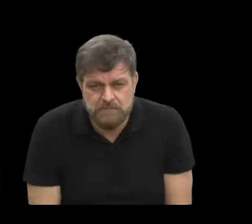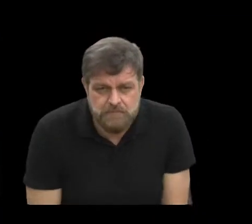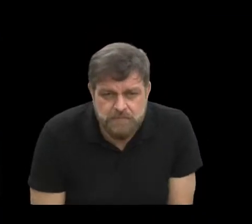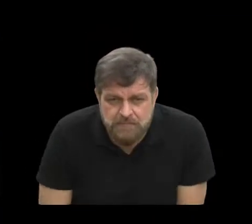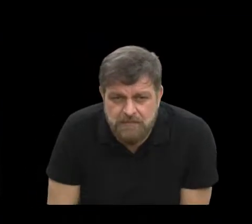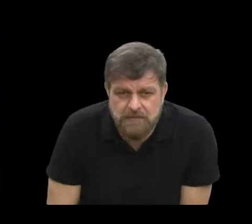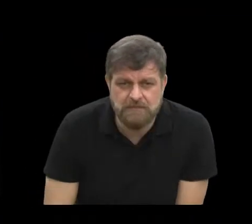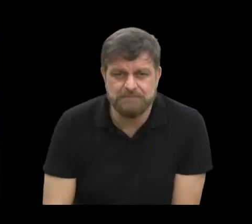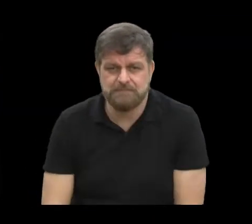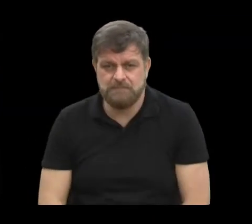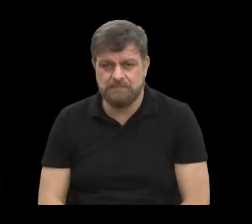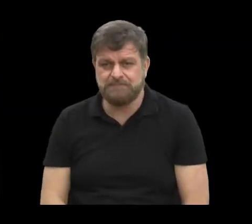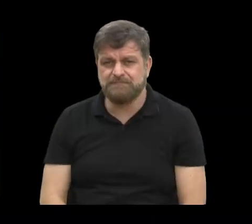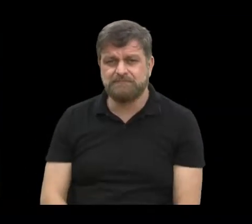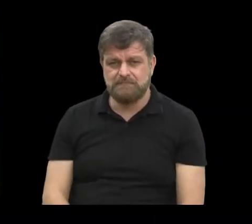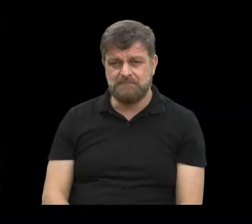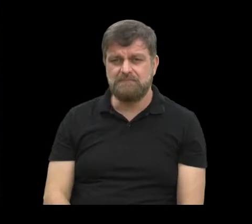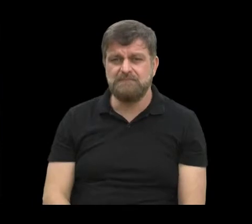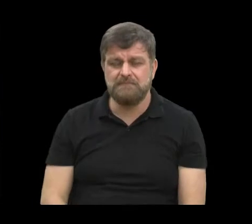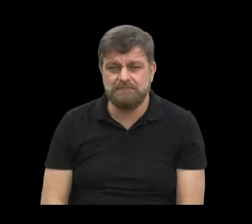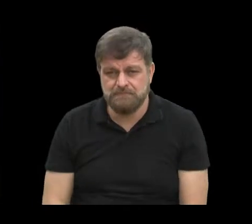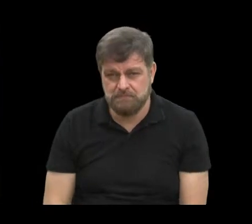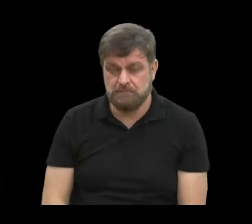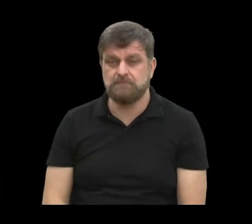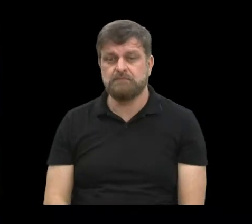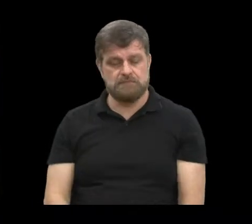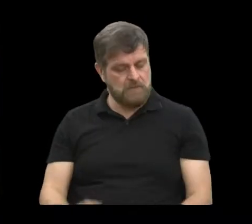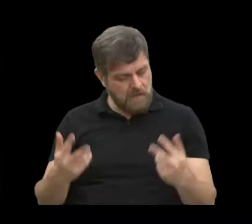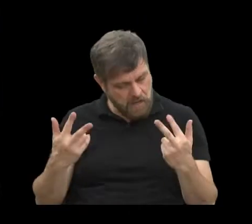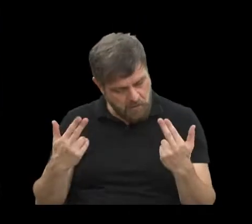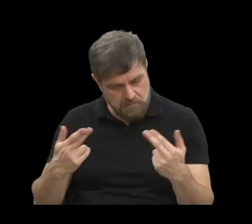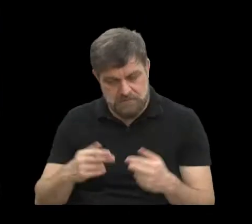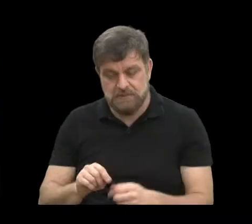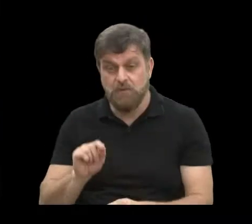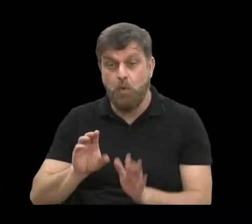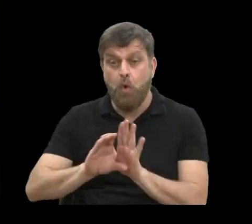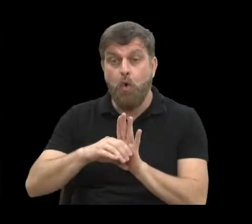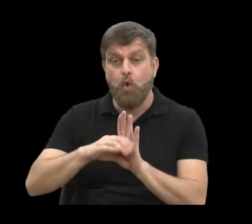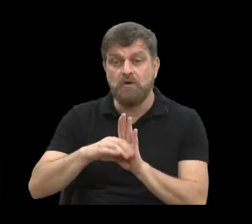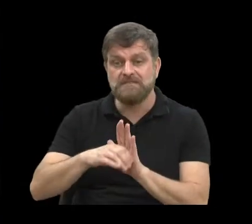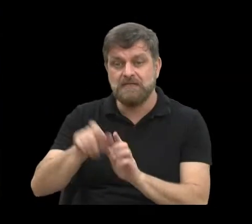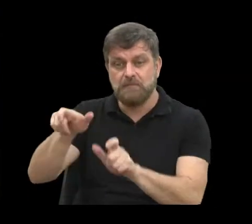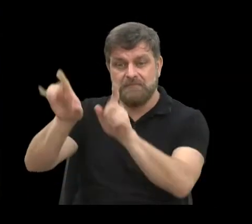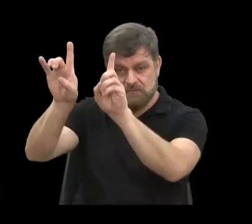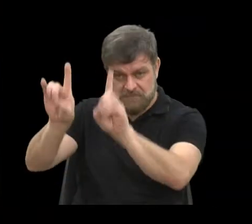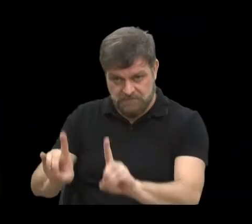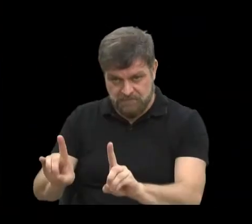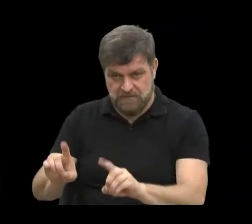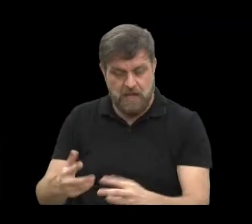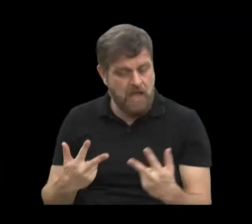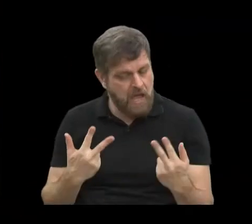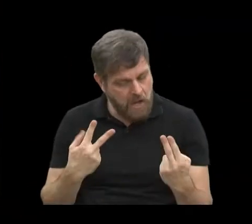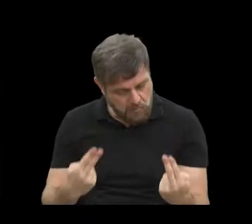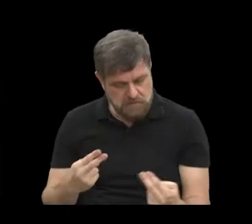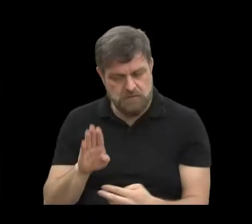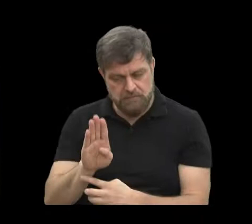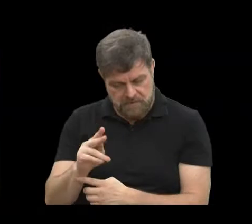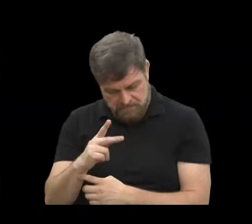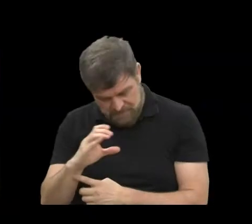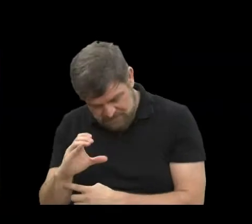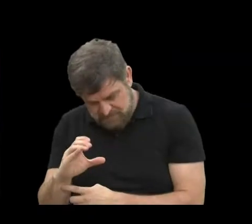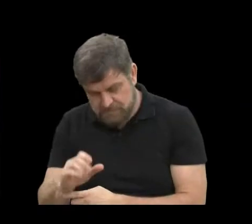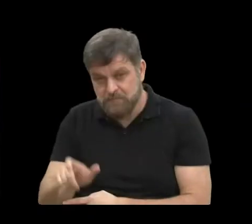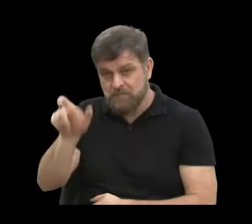O que se considera a pessoa com deficiência, mesma coisa que a gente falou lá sobre o BPC, tá ok? Que